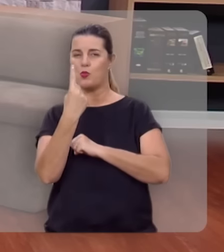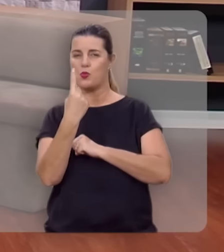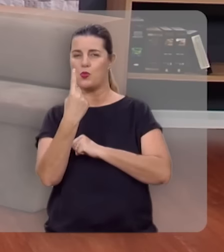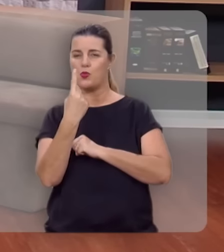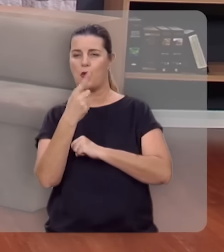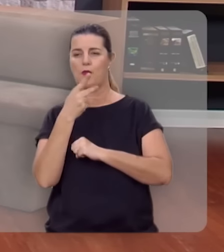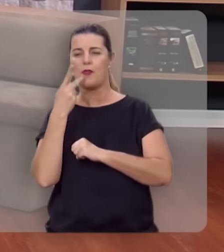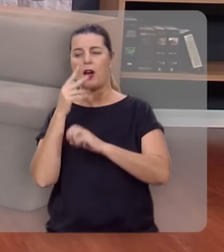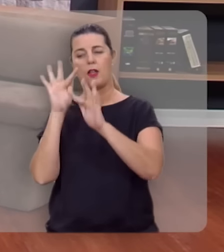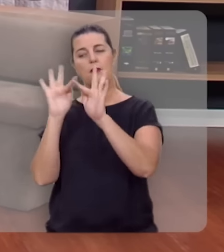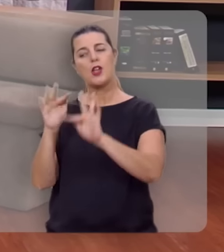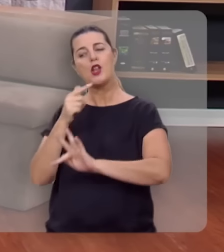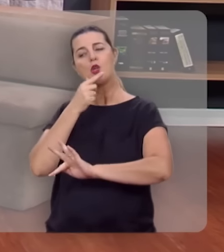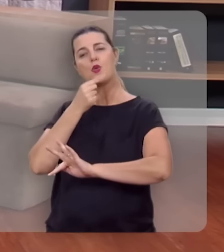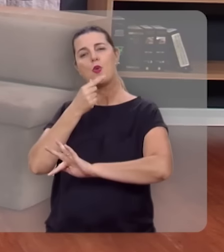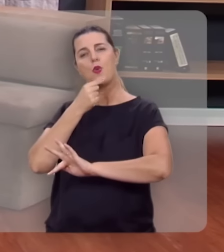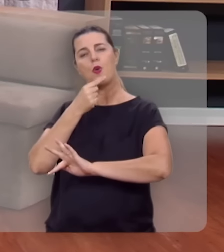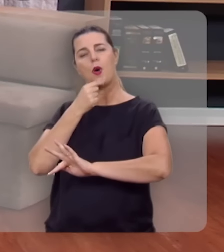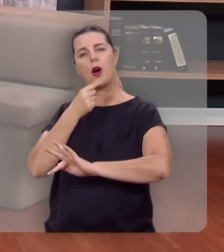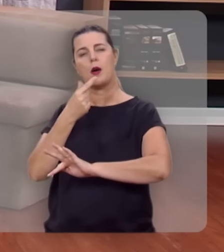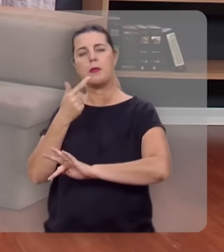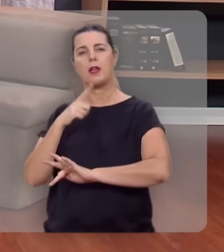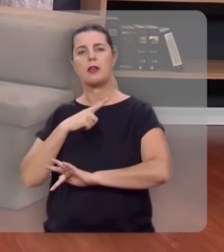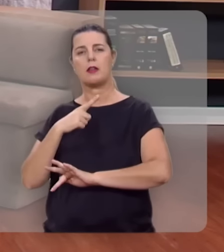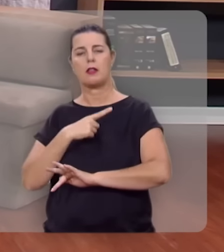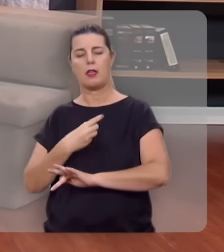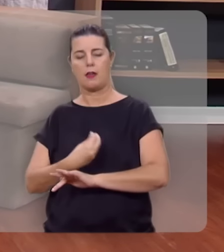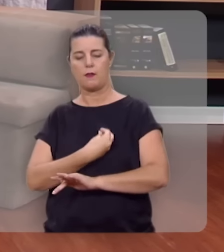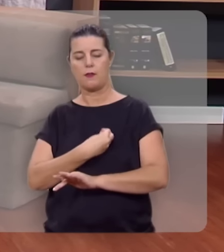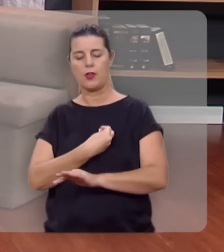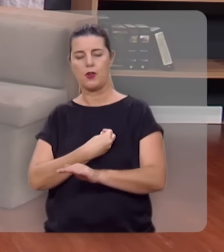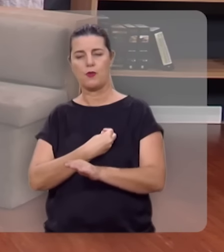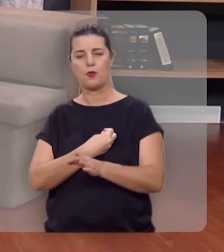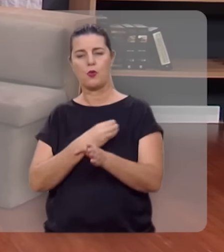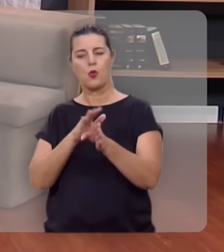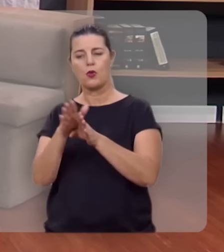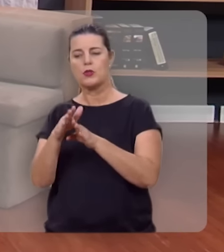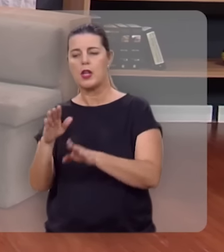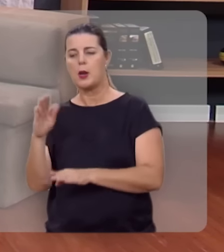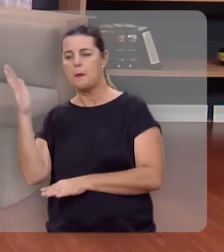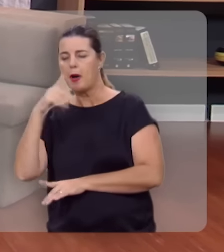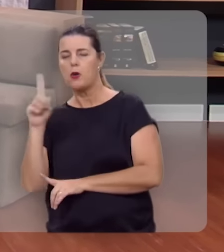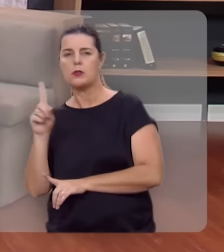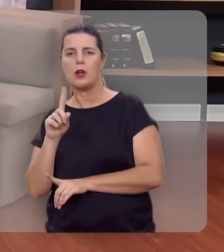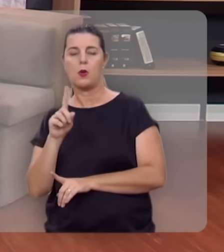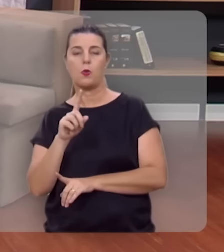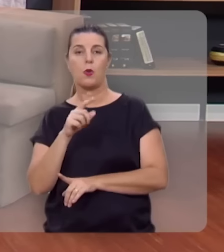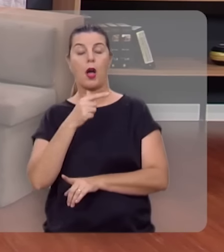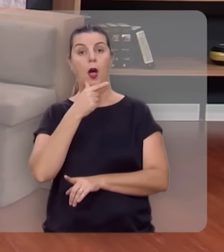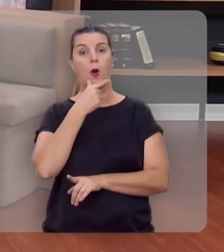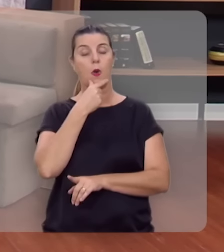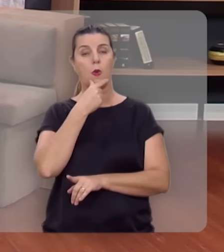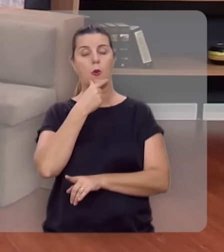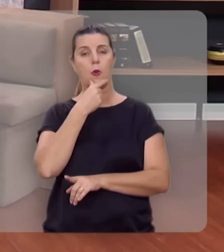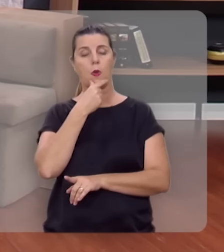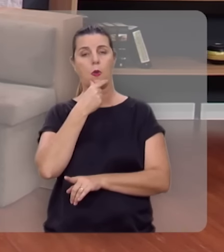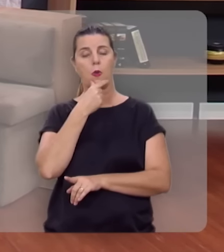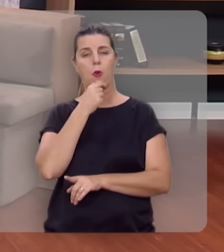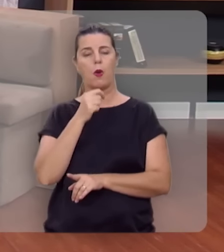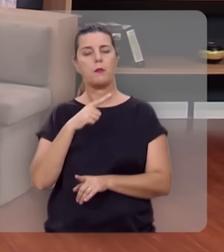1, diz que feliz é o homem que não anda no conselho dos ímpios. É o homem